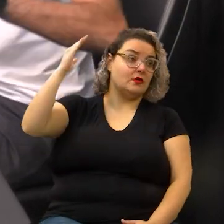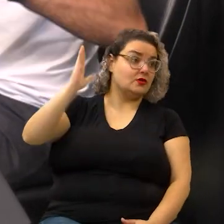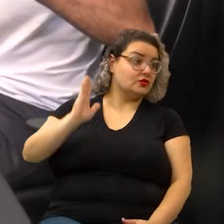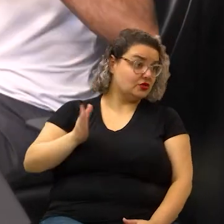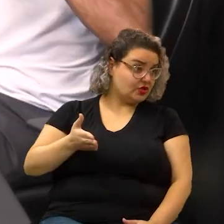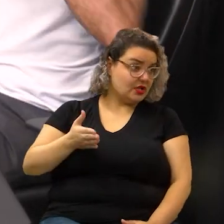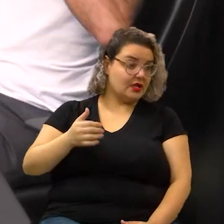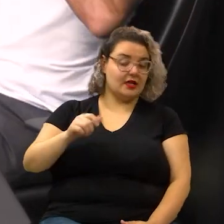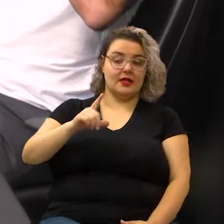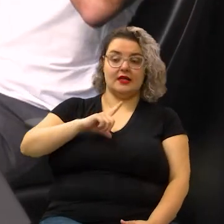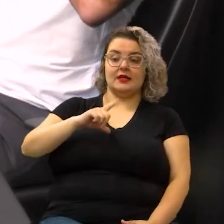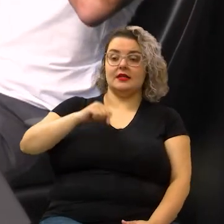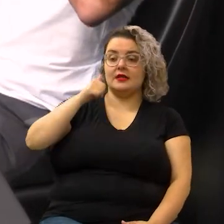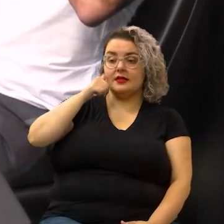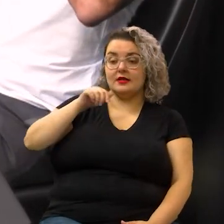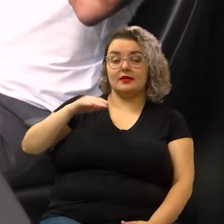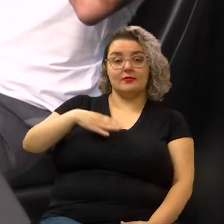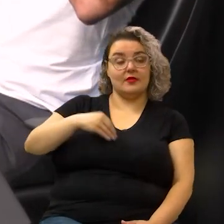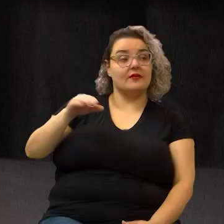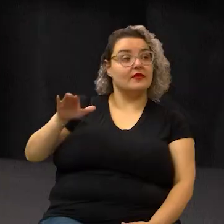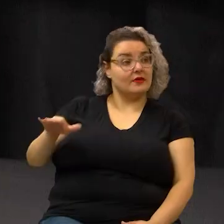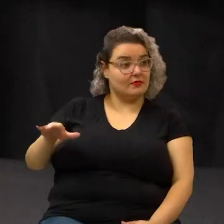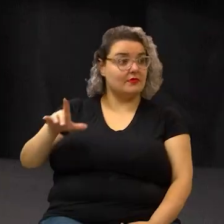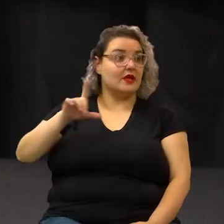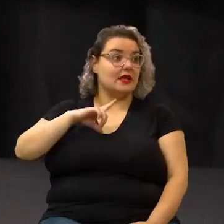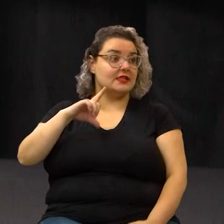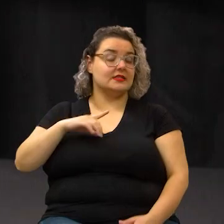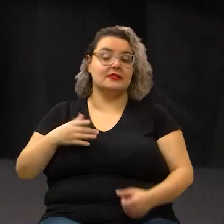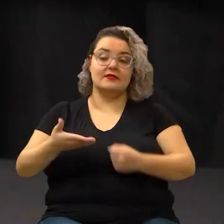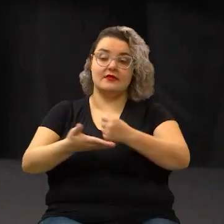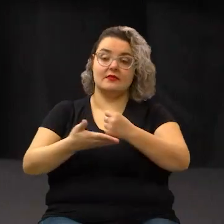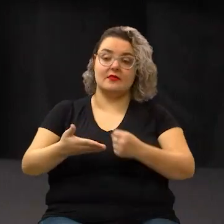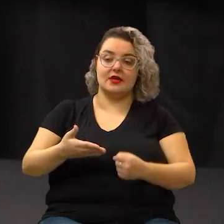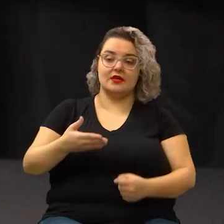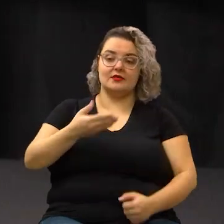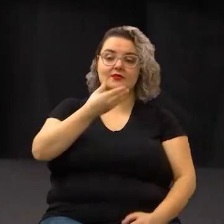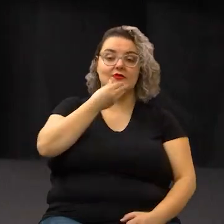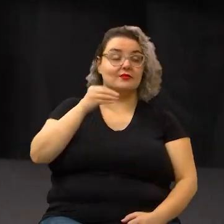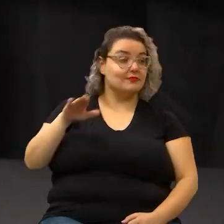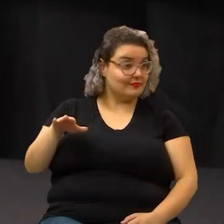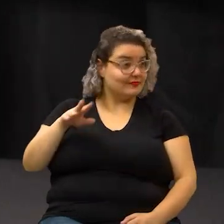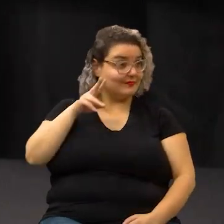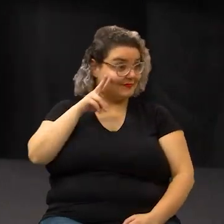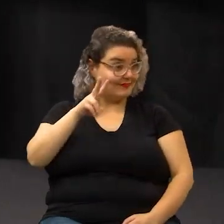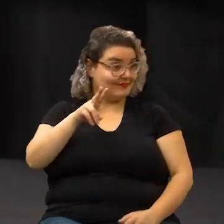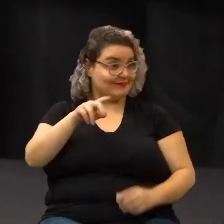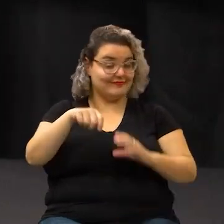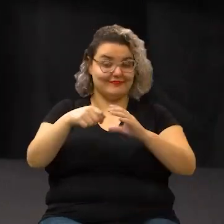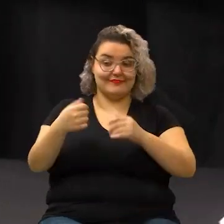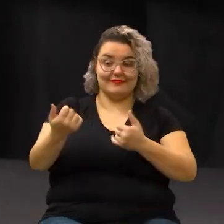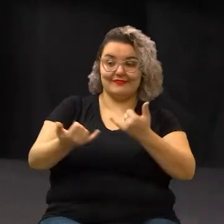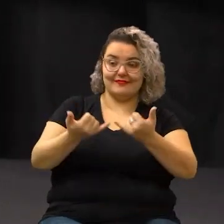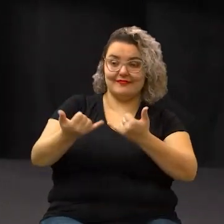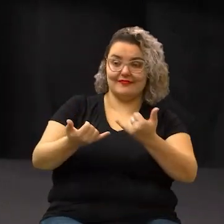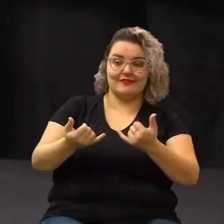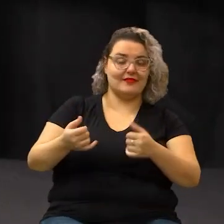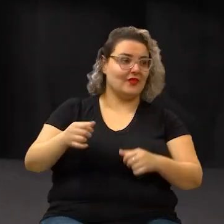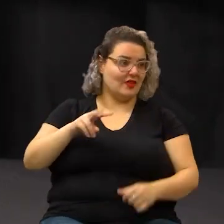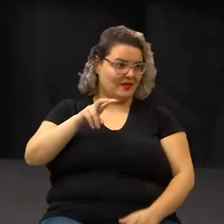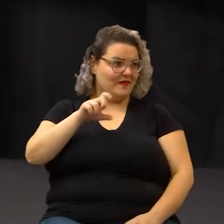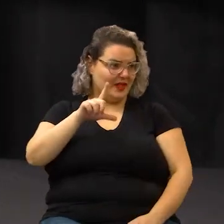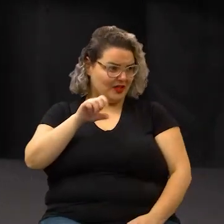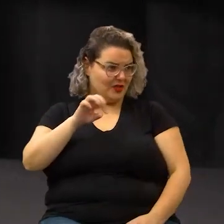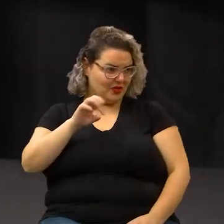novo, ter filho adulto já, tem uma menorzinha, mas manteve aquela essência de menino, como a gente viu ali,